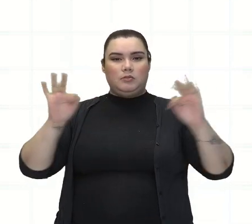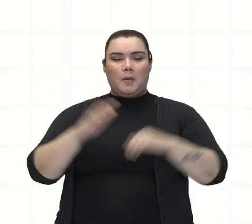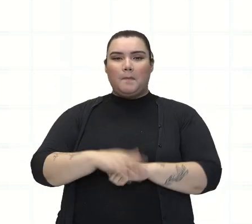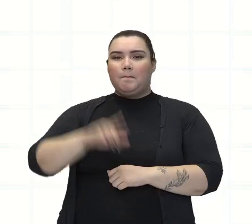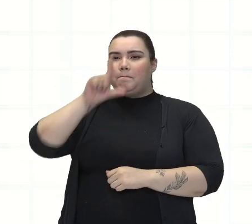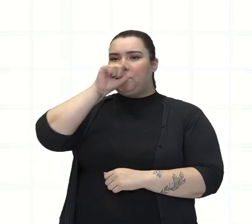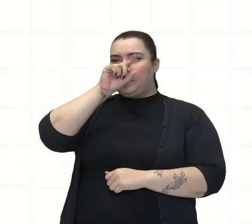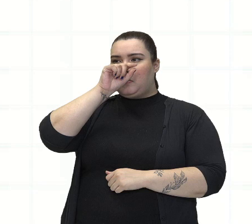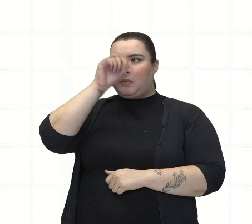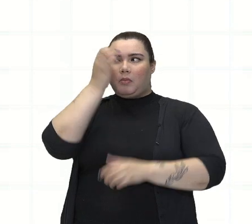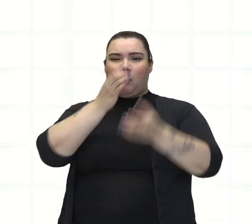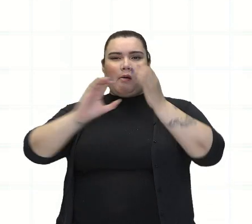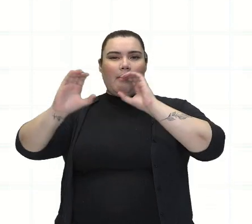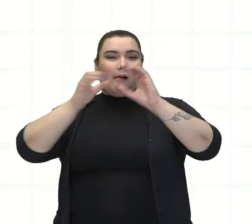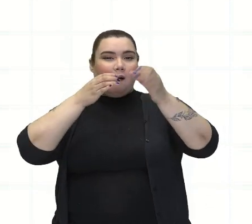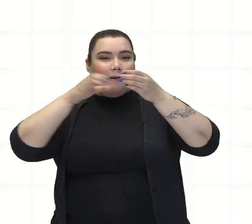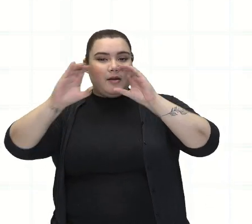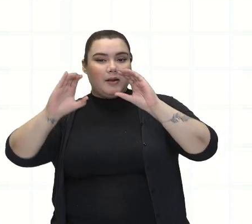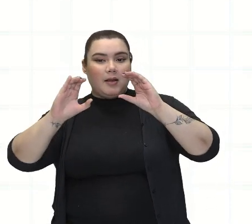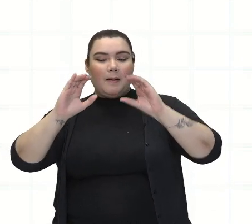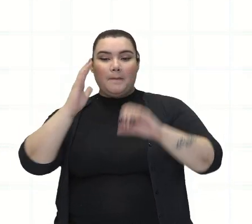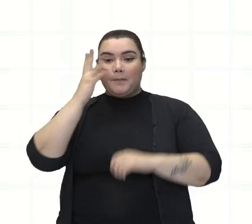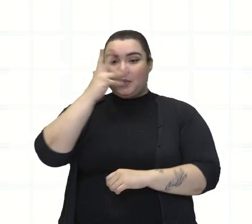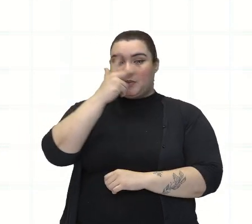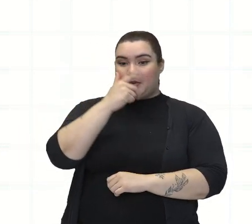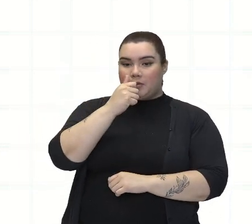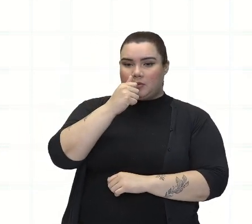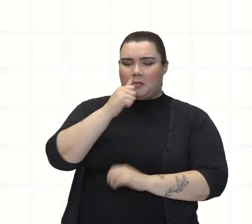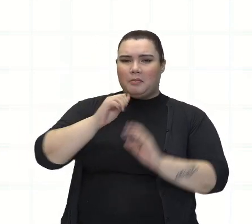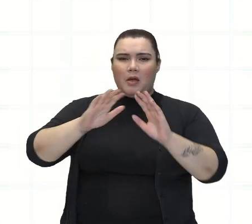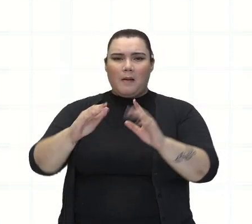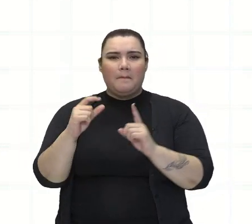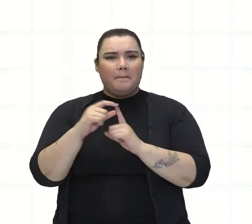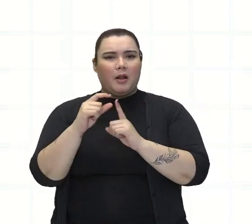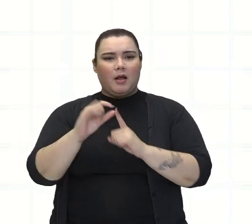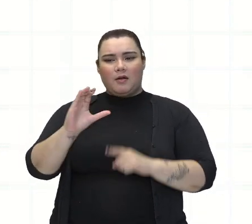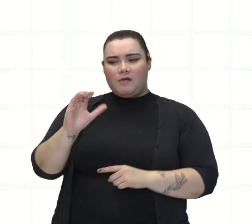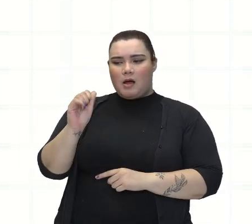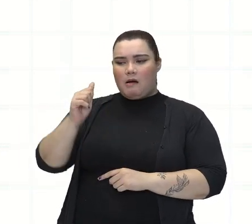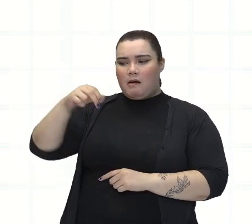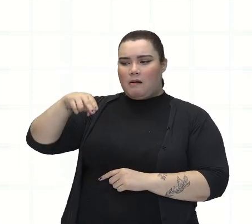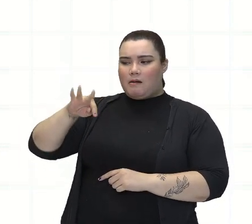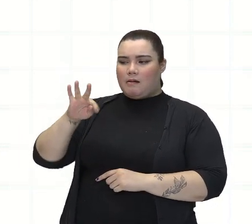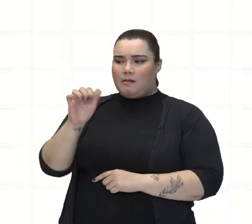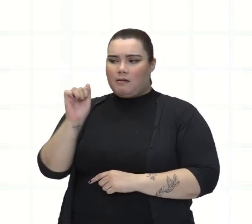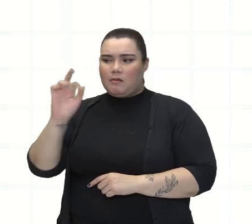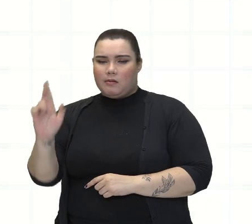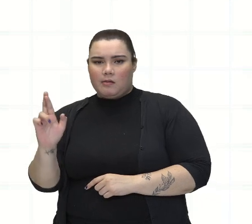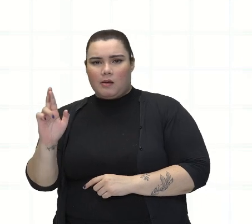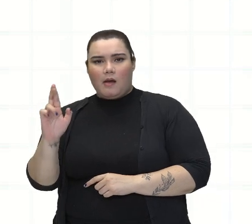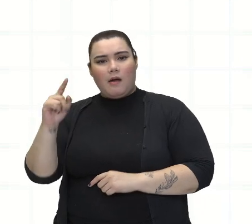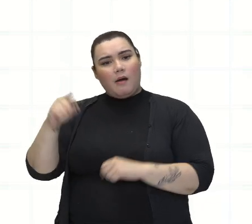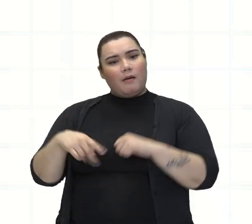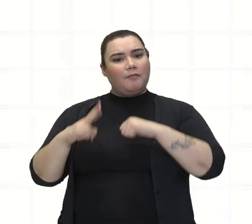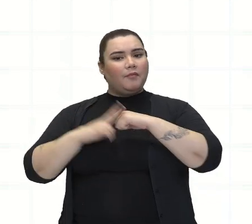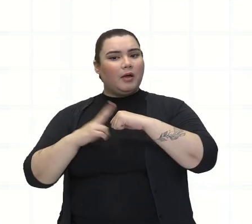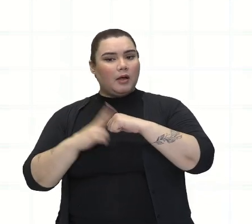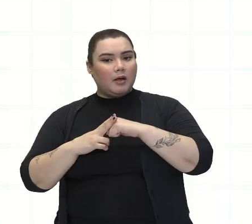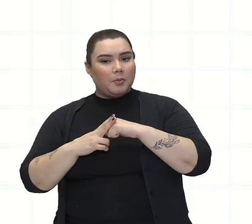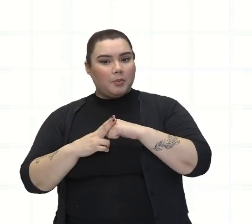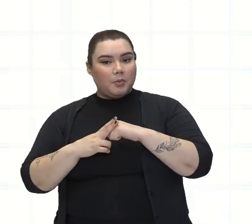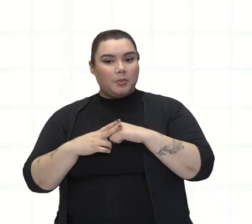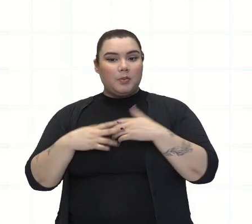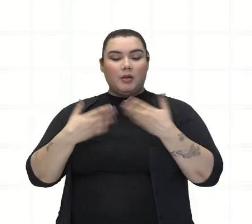é bonito. Cantar é verbo, gente. Cantar é verbo. Então, nós